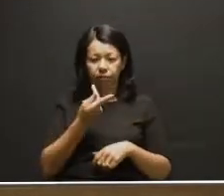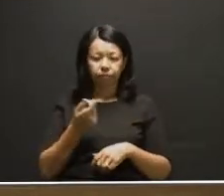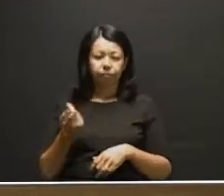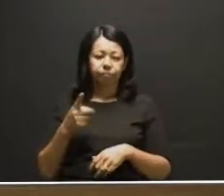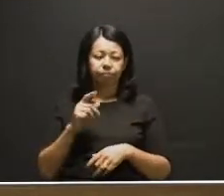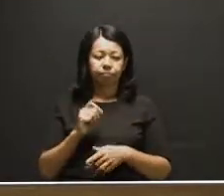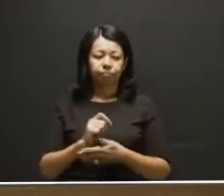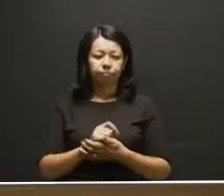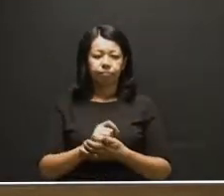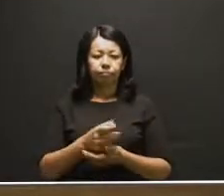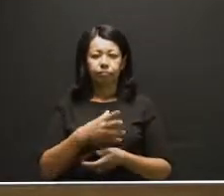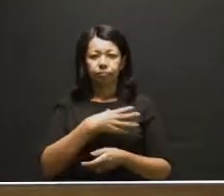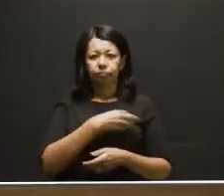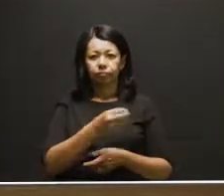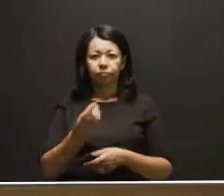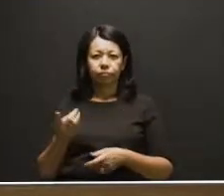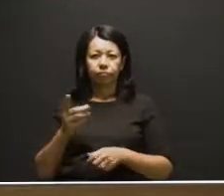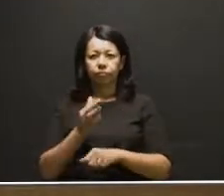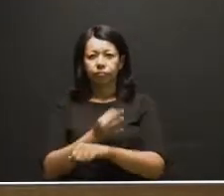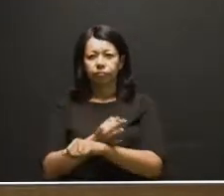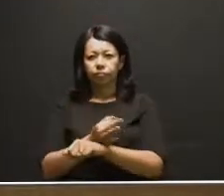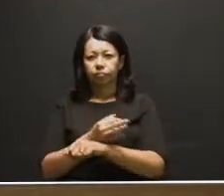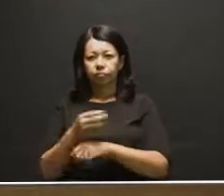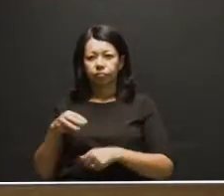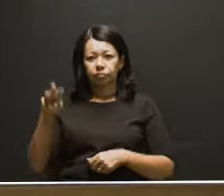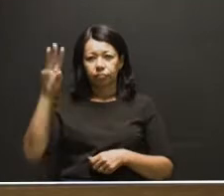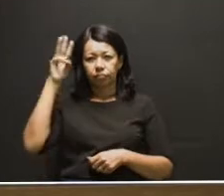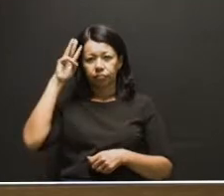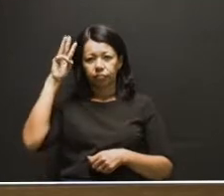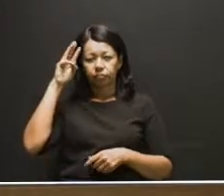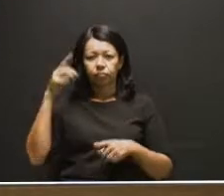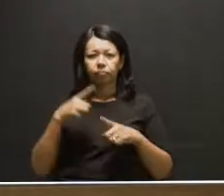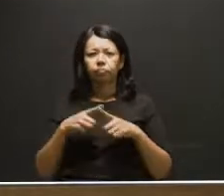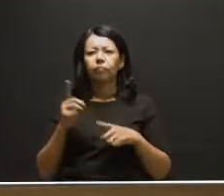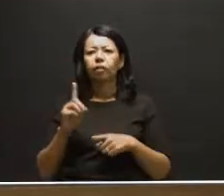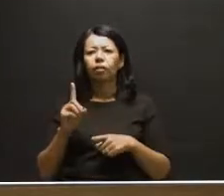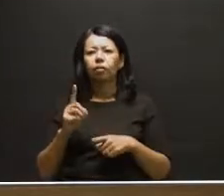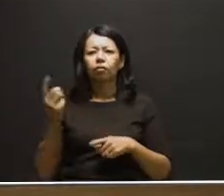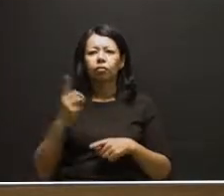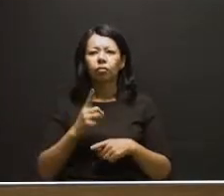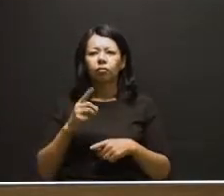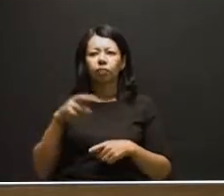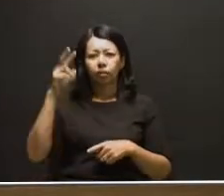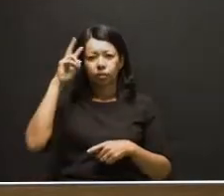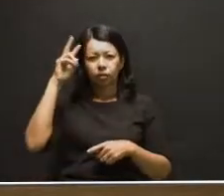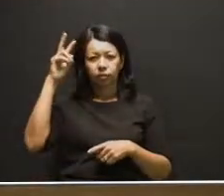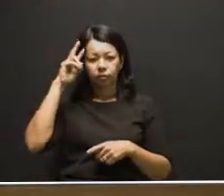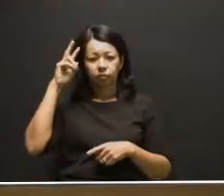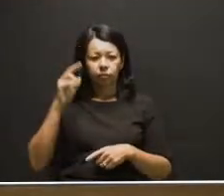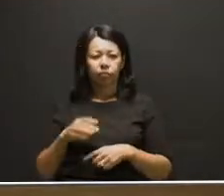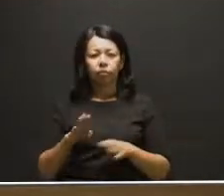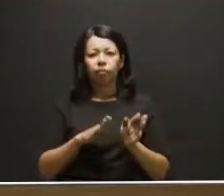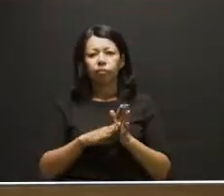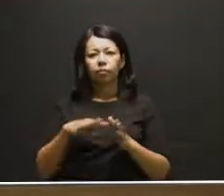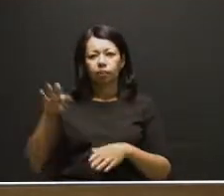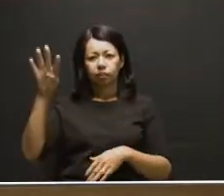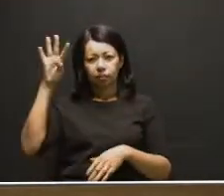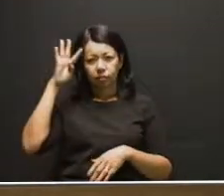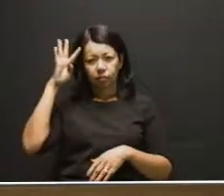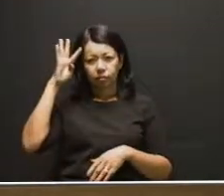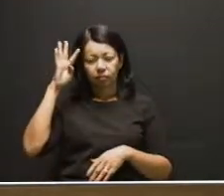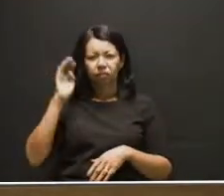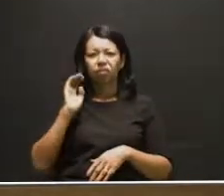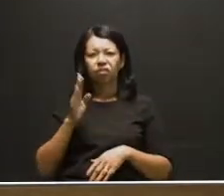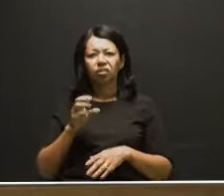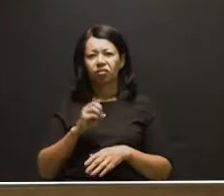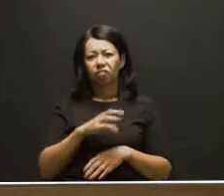meu filho retornou das férias na terça feira por que não na segunda todas as quarta feira já